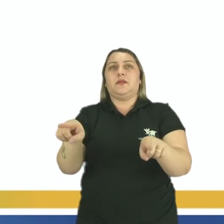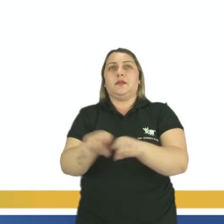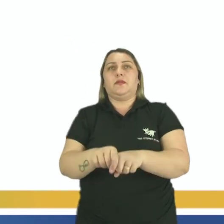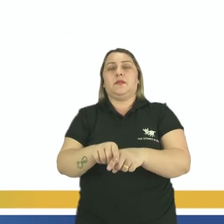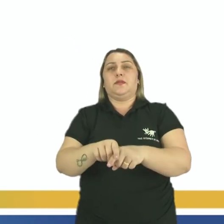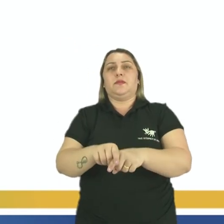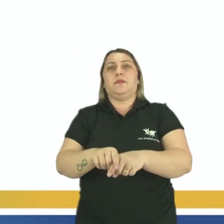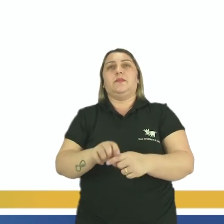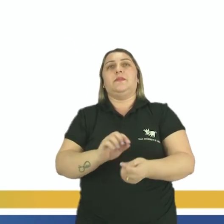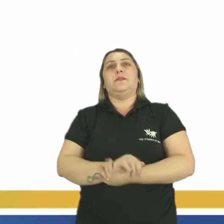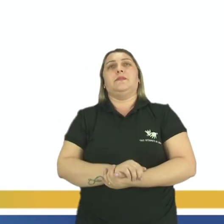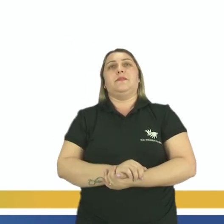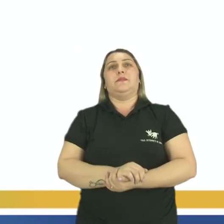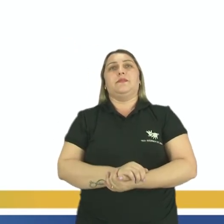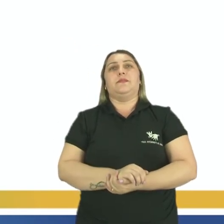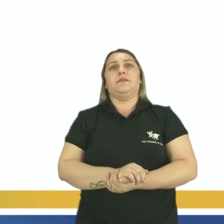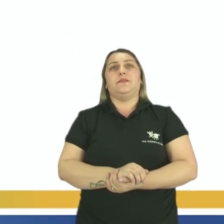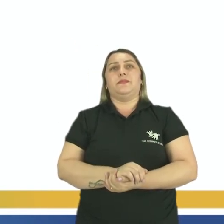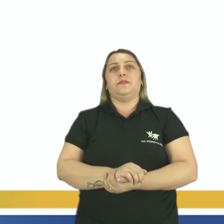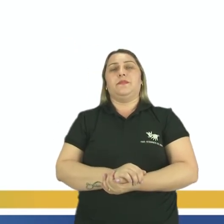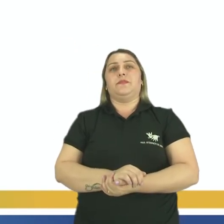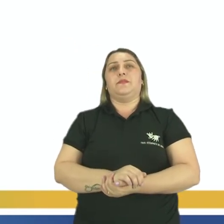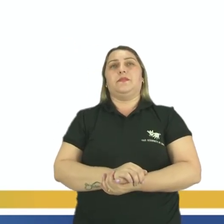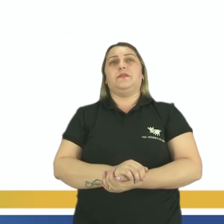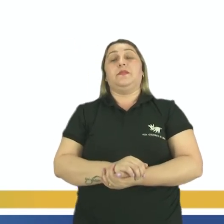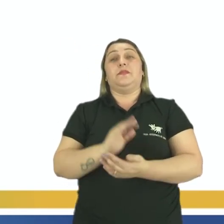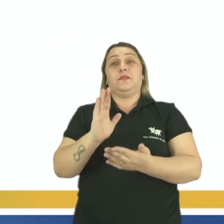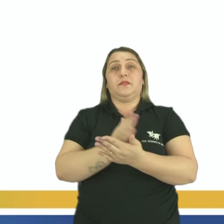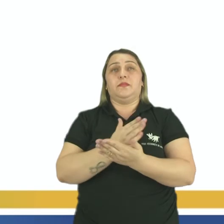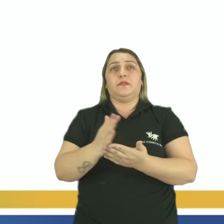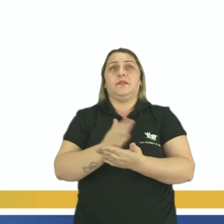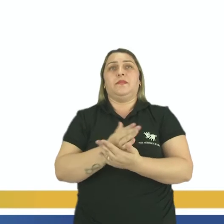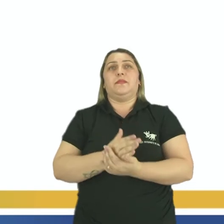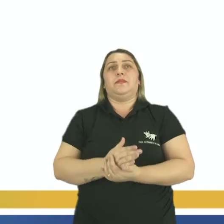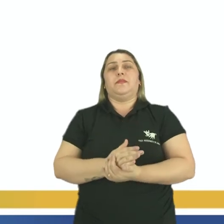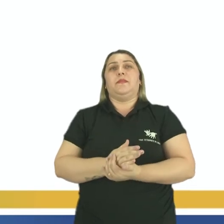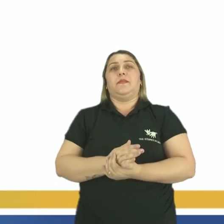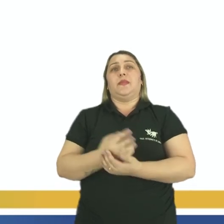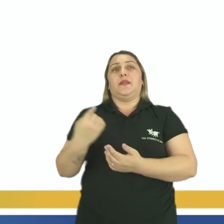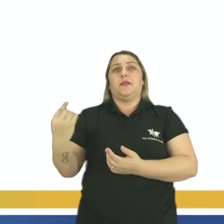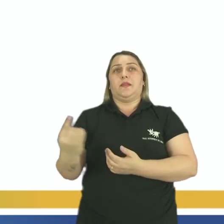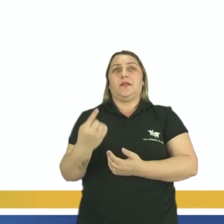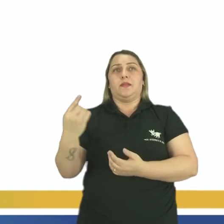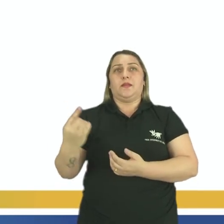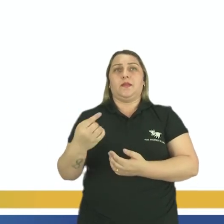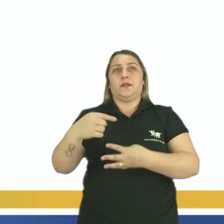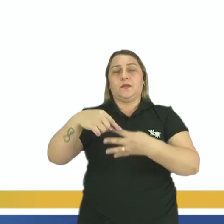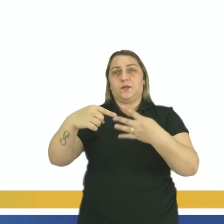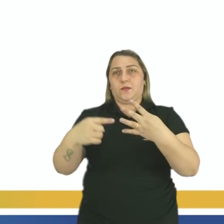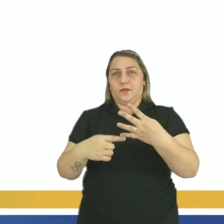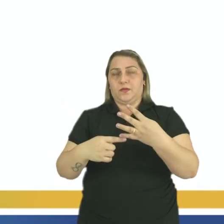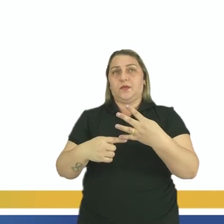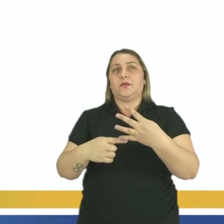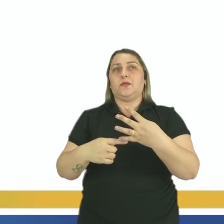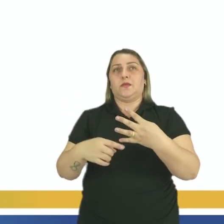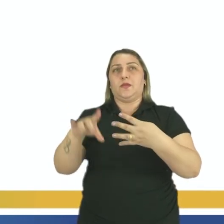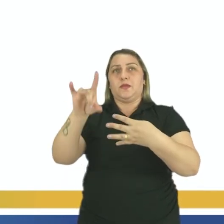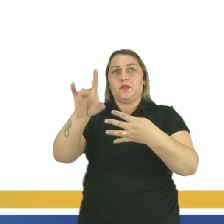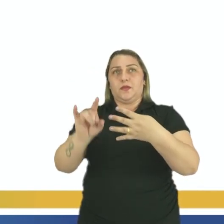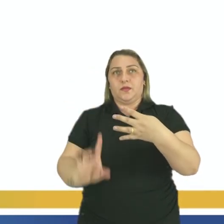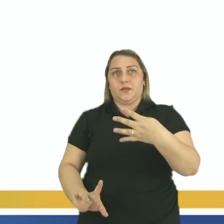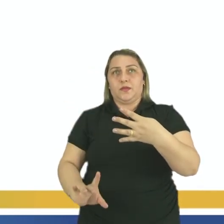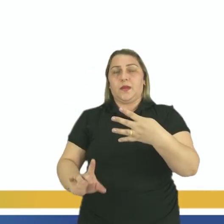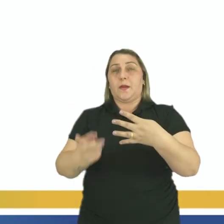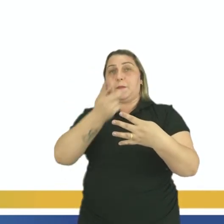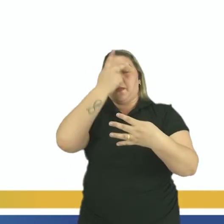participantes em quadra. E a gente tem aí algumas, né? As partidas individuais tem 4 parciais e em cada uma